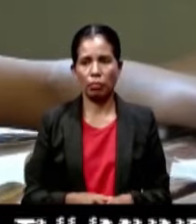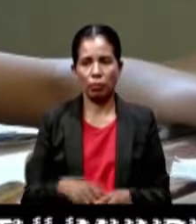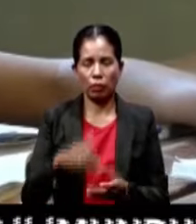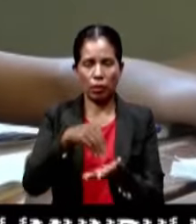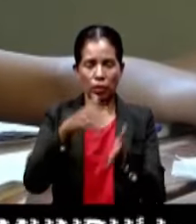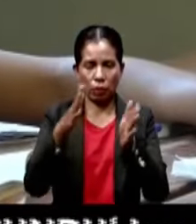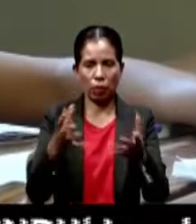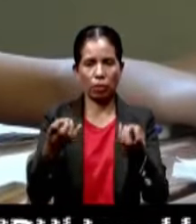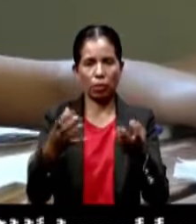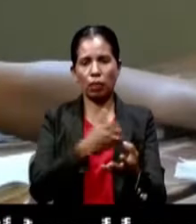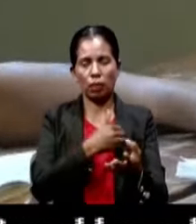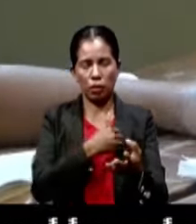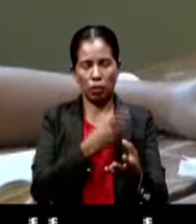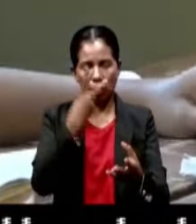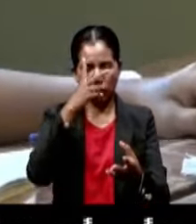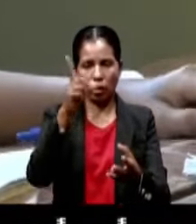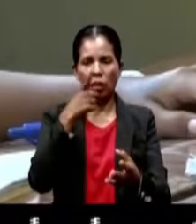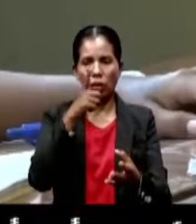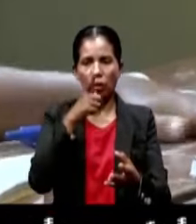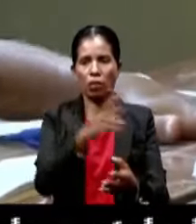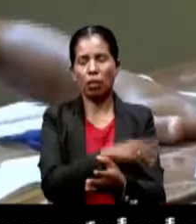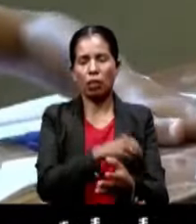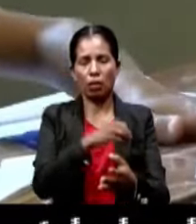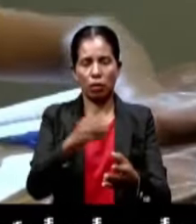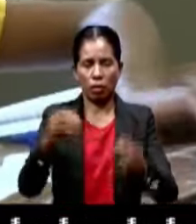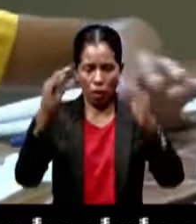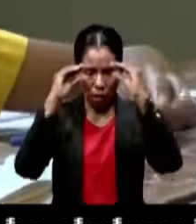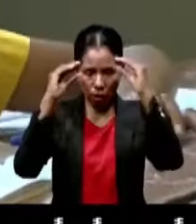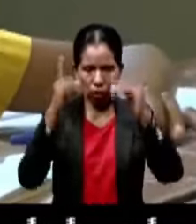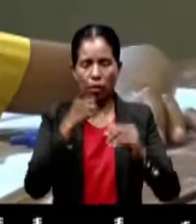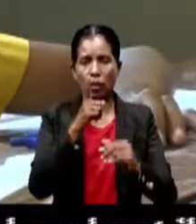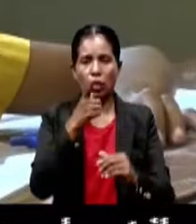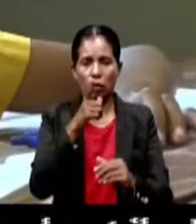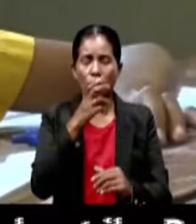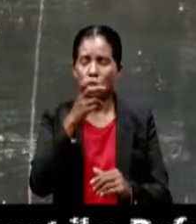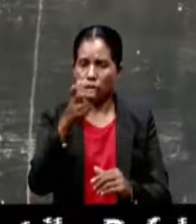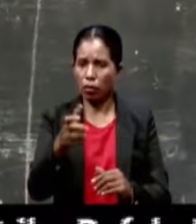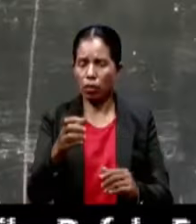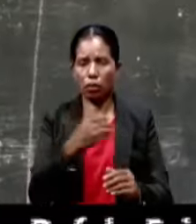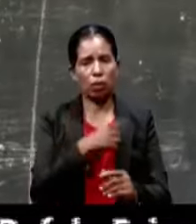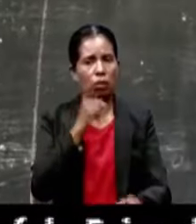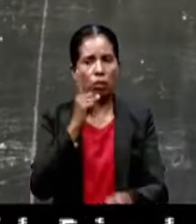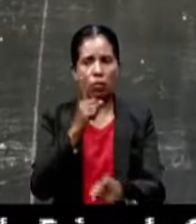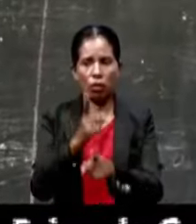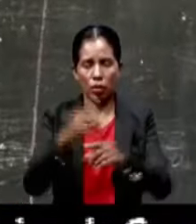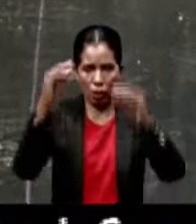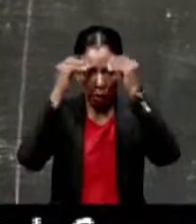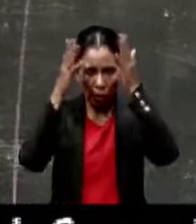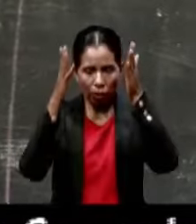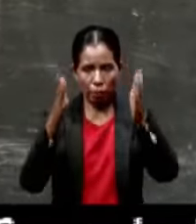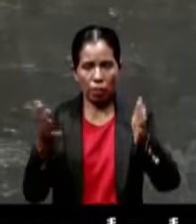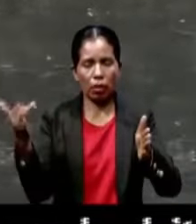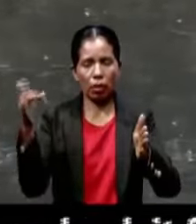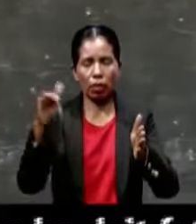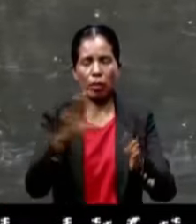Estudante Barak sedang domina lian ofisial tambah metodo hanorin lingua portuguesa ne la kreativo no profesor